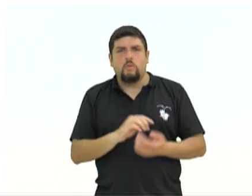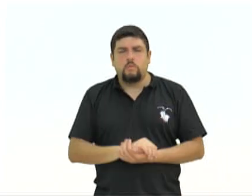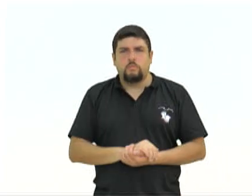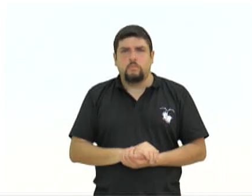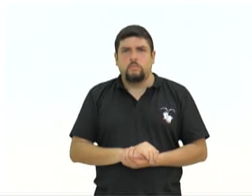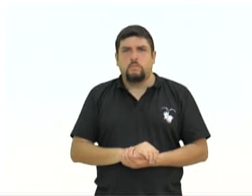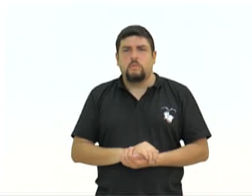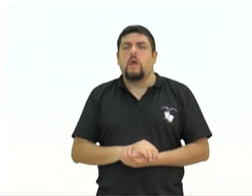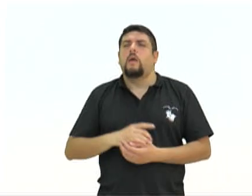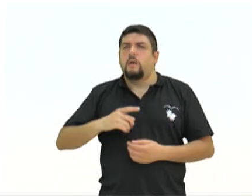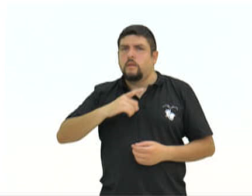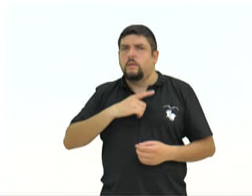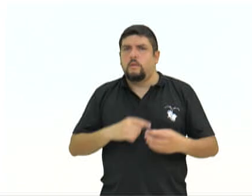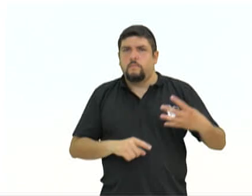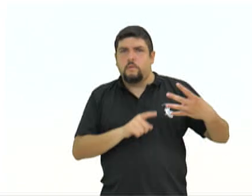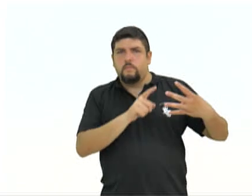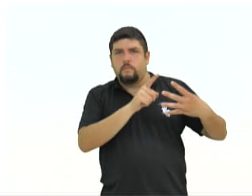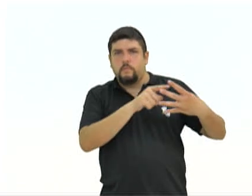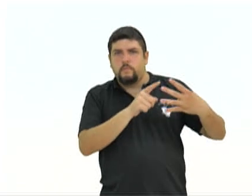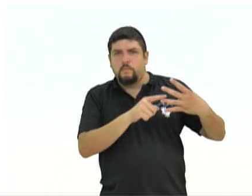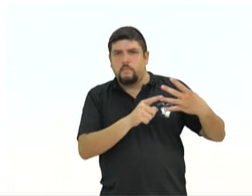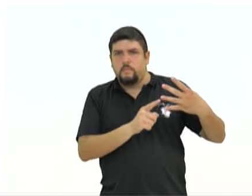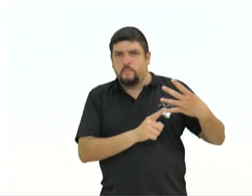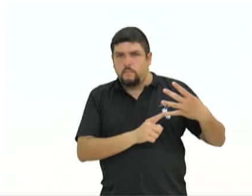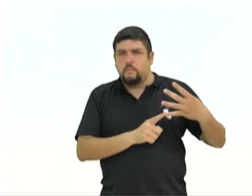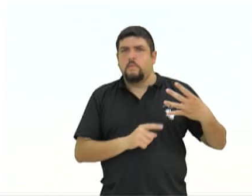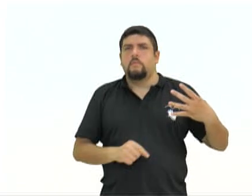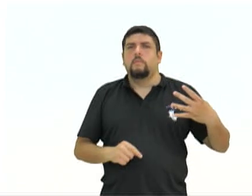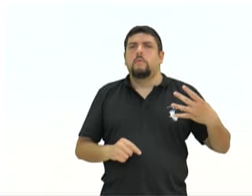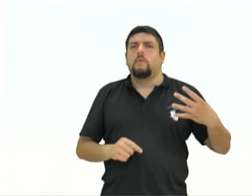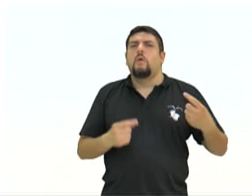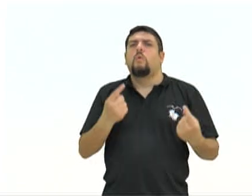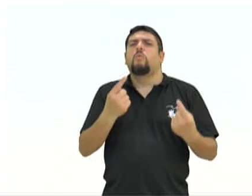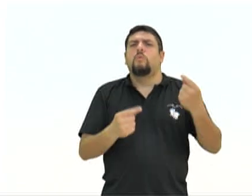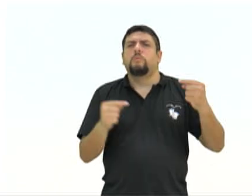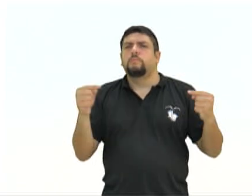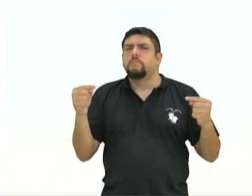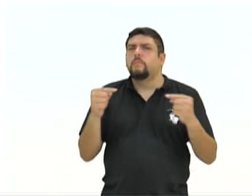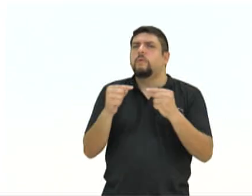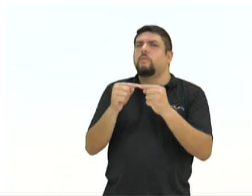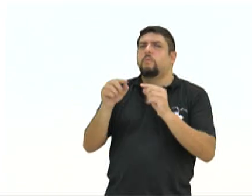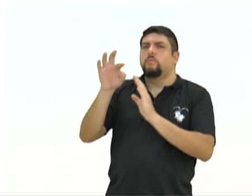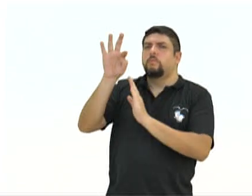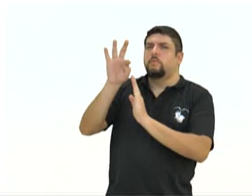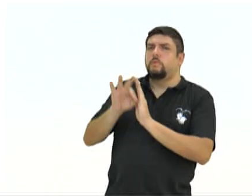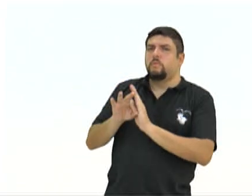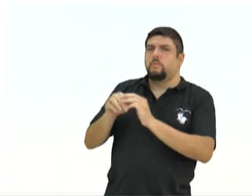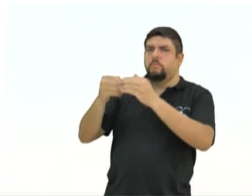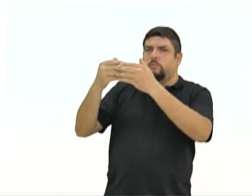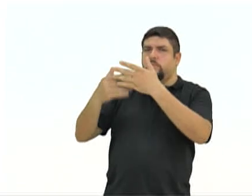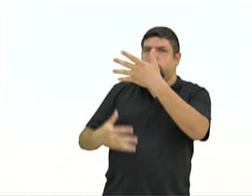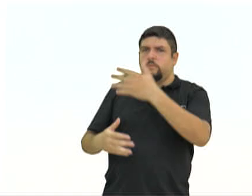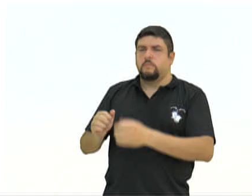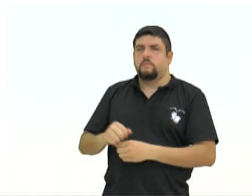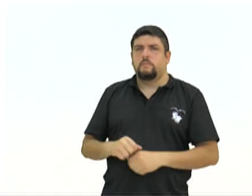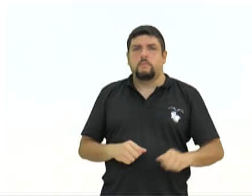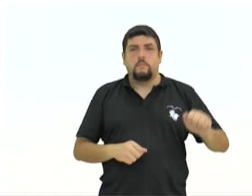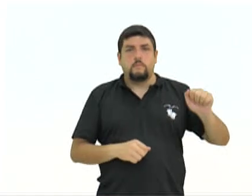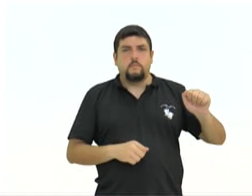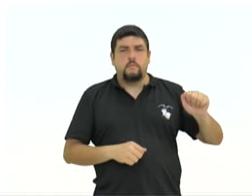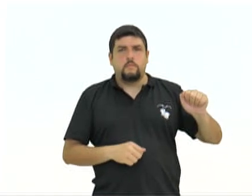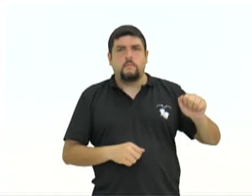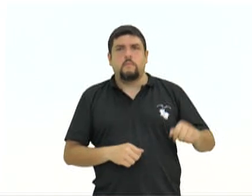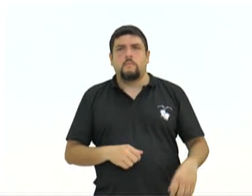apresentam sinônimos para a palavra essência. Qual delas condiz com o texto acima? Letra A,